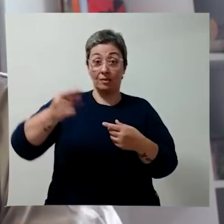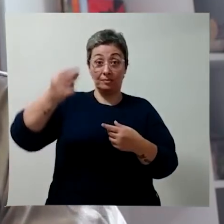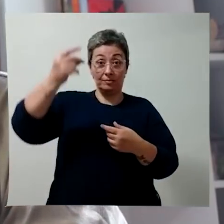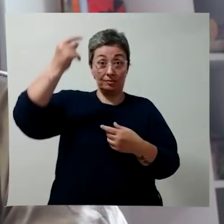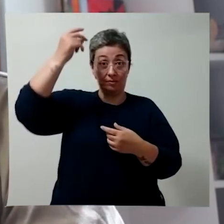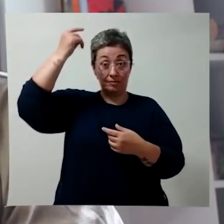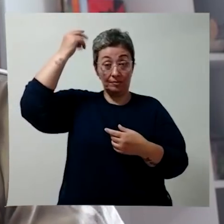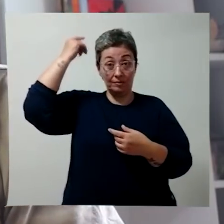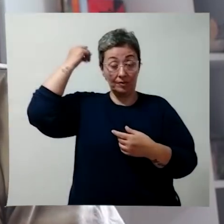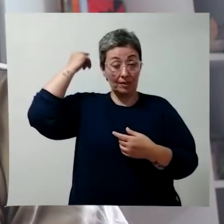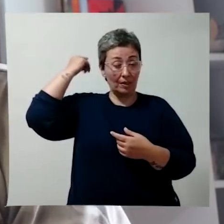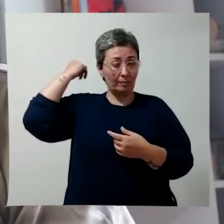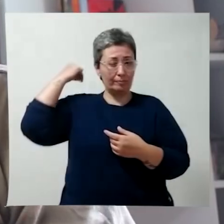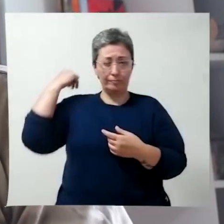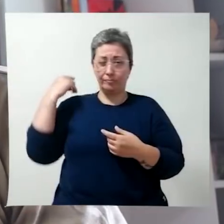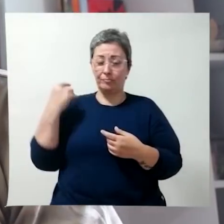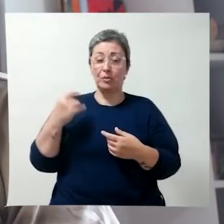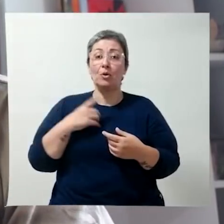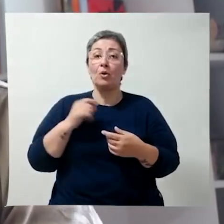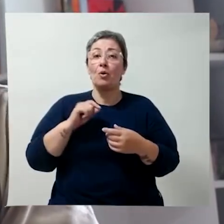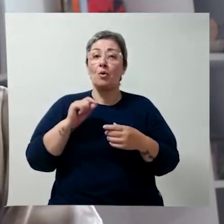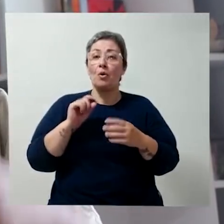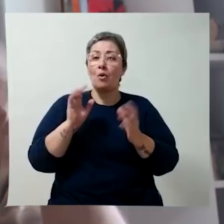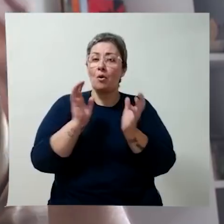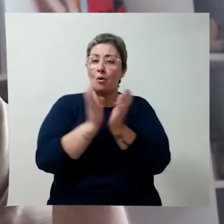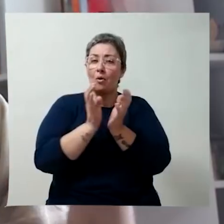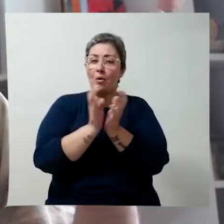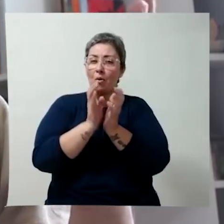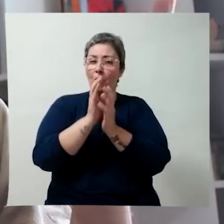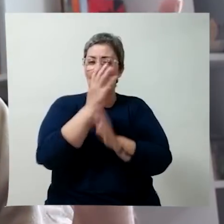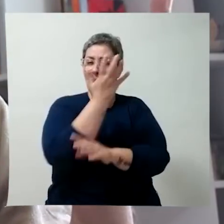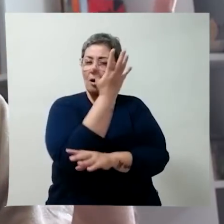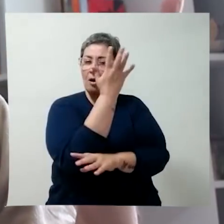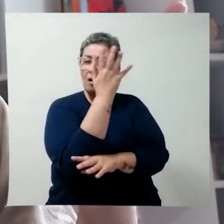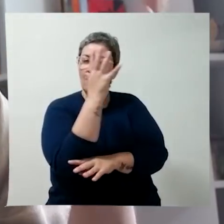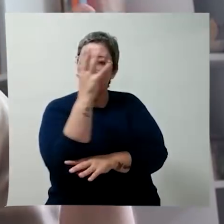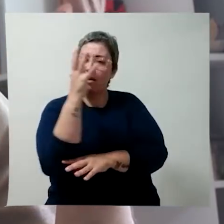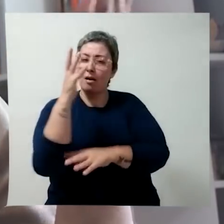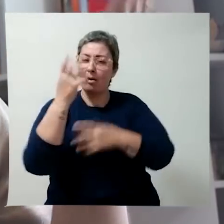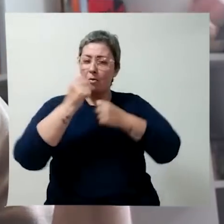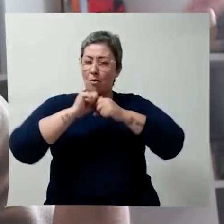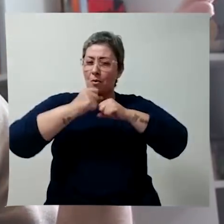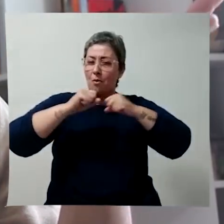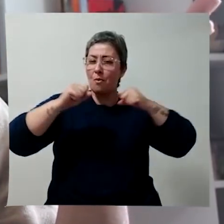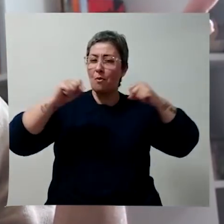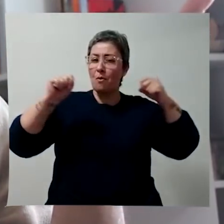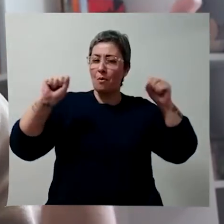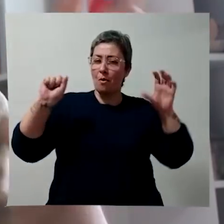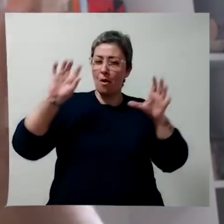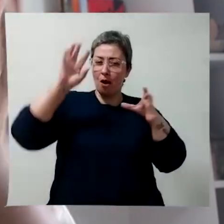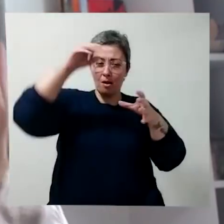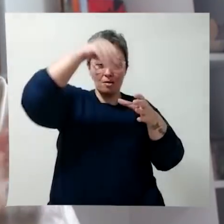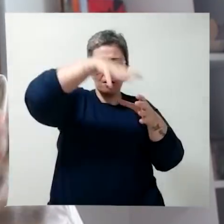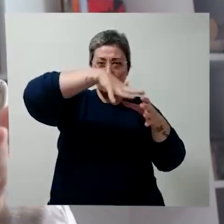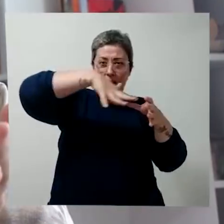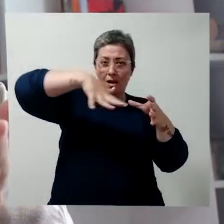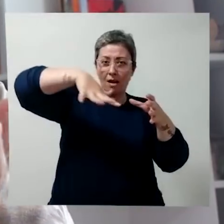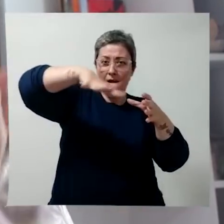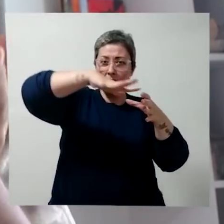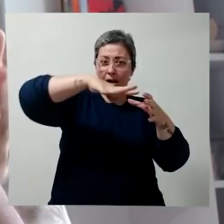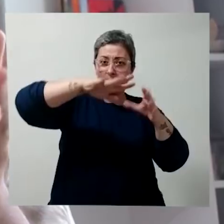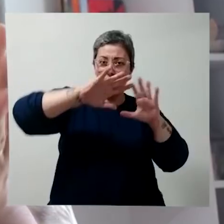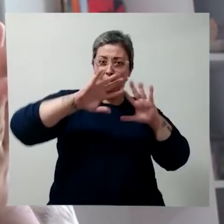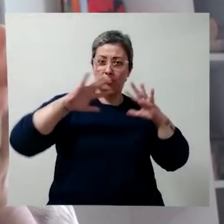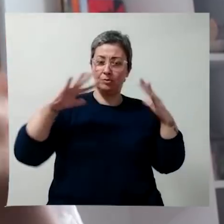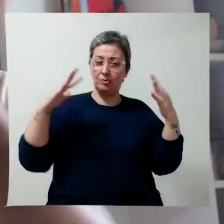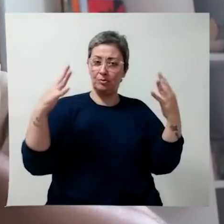Era uma vez, há muito tempo atrás, uma imensa floresta. E no meio dessa imensa floresta existia uma aldeia.